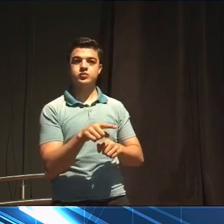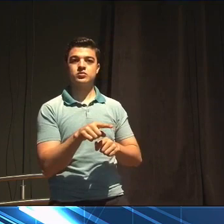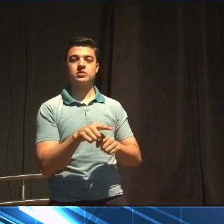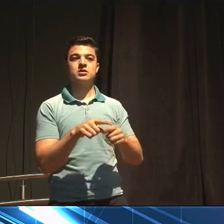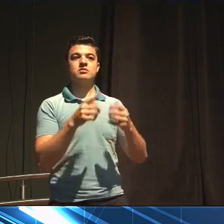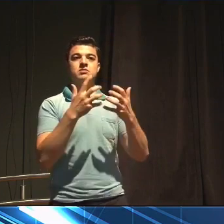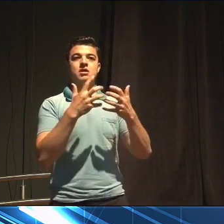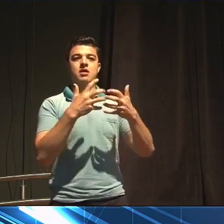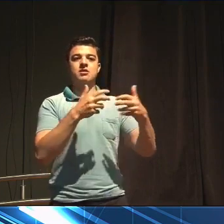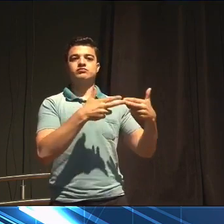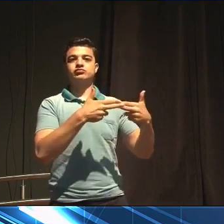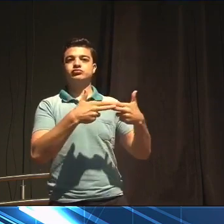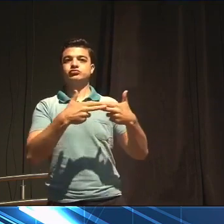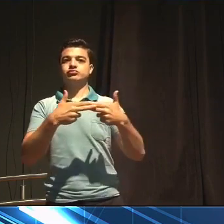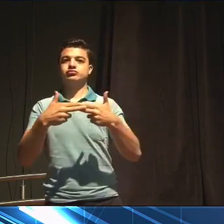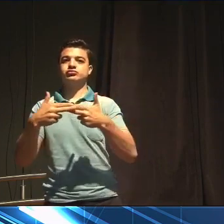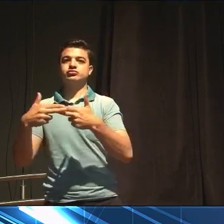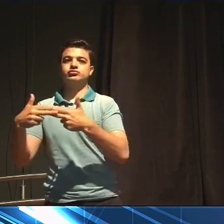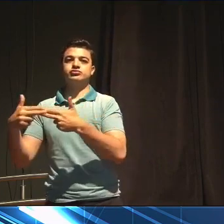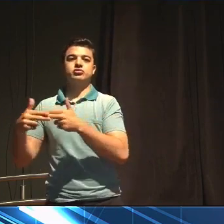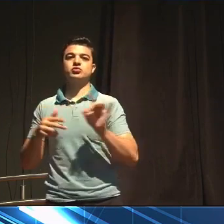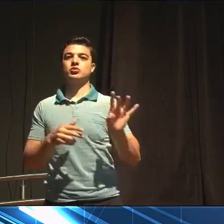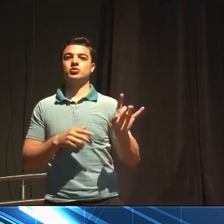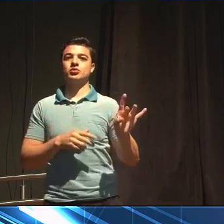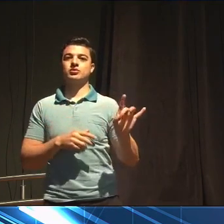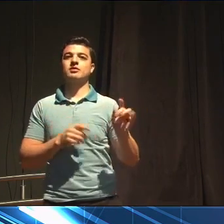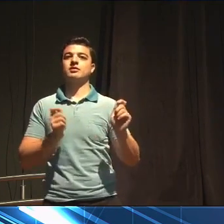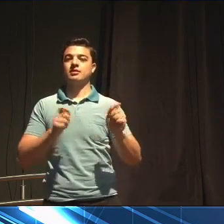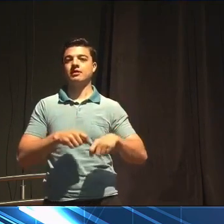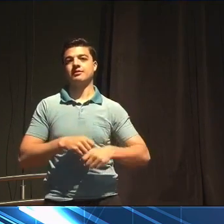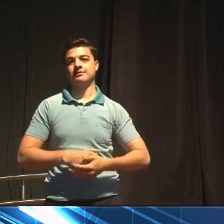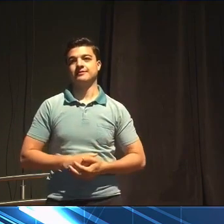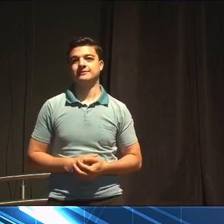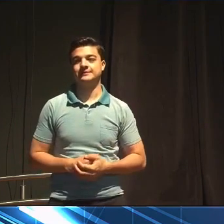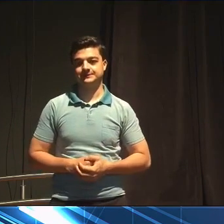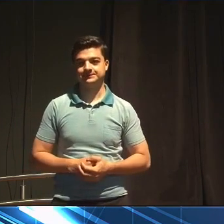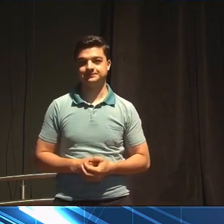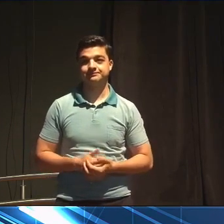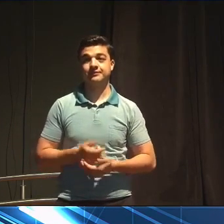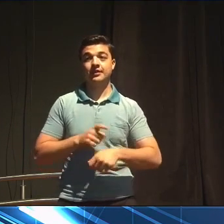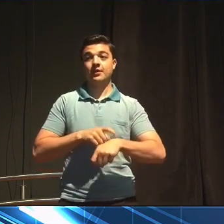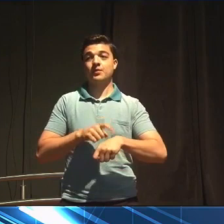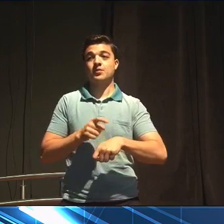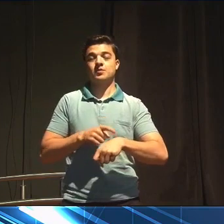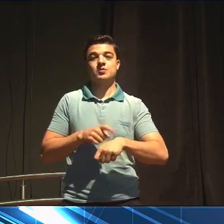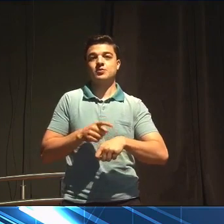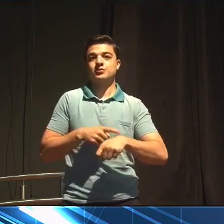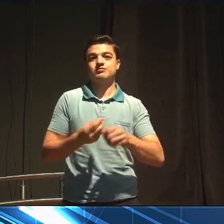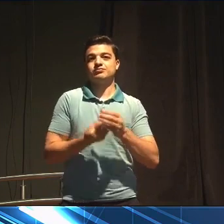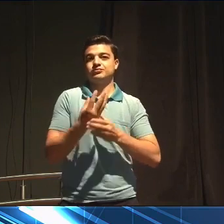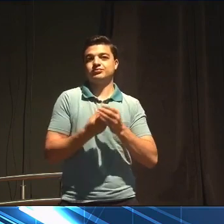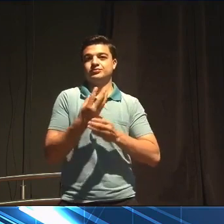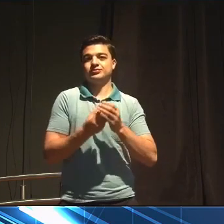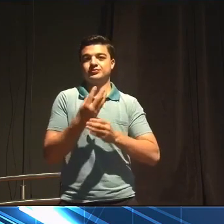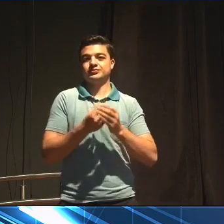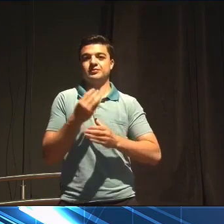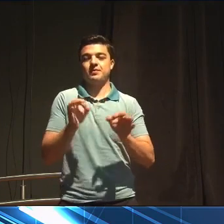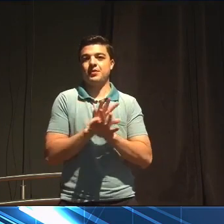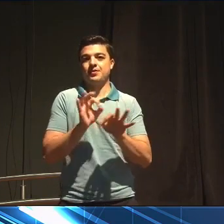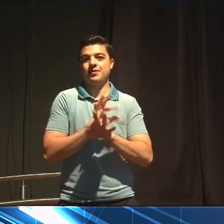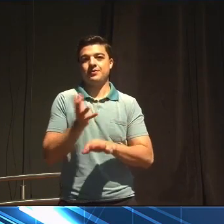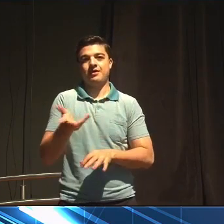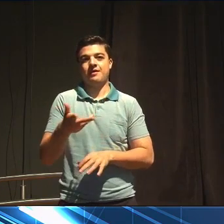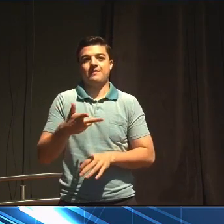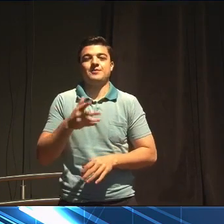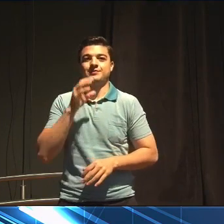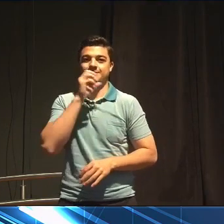colaborativa e rápida, então dá para ter bastante atenção a detalhes e acelera o tempo de produção. Já existem diversas empresas usando